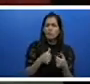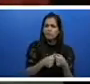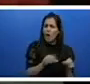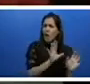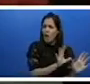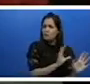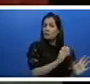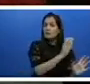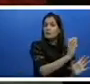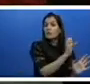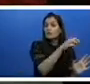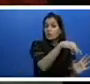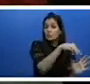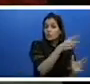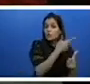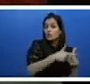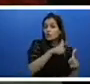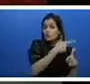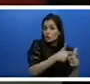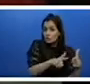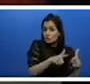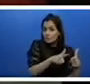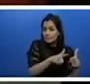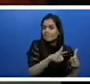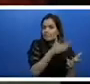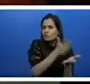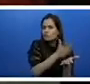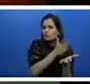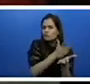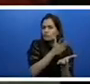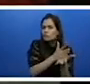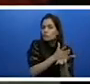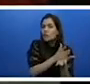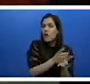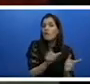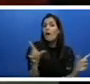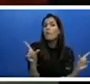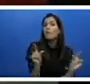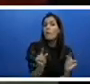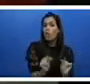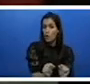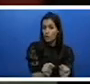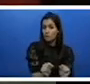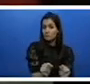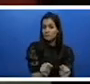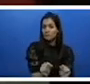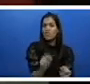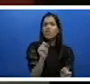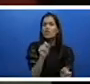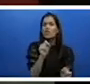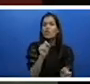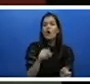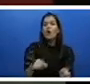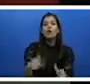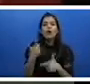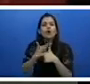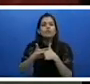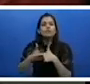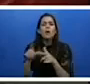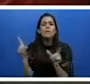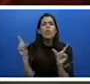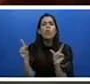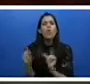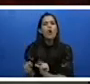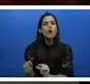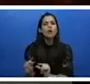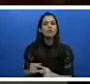eu dividi essa medida, ela ficou menor. Quando eu divido, diminui. Qual é a medida menor que